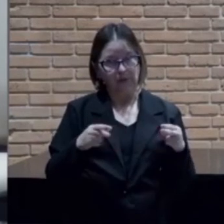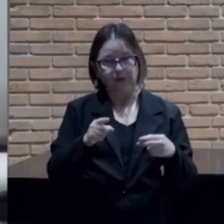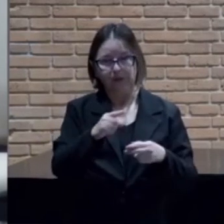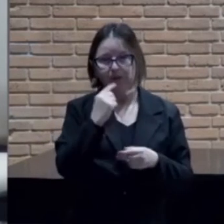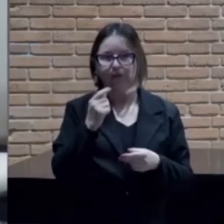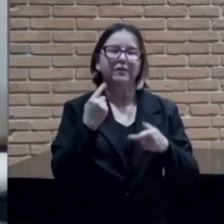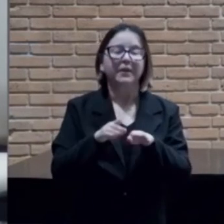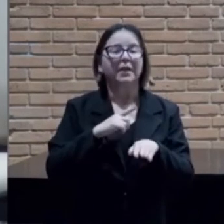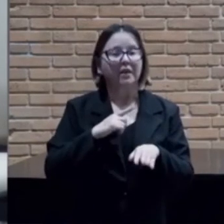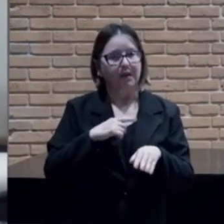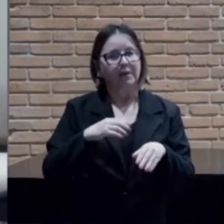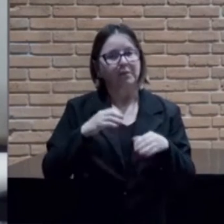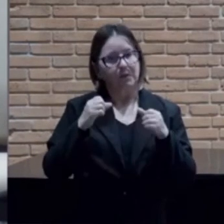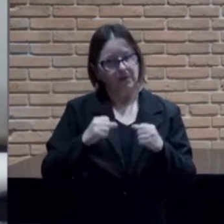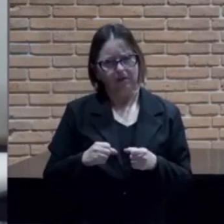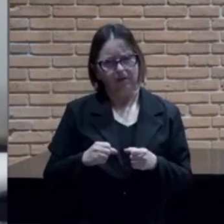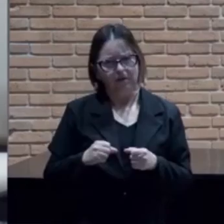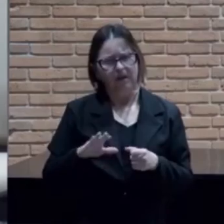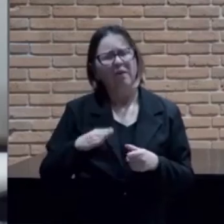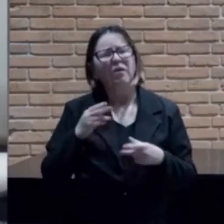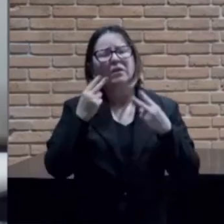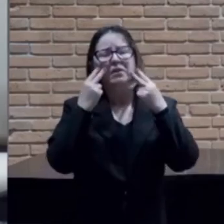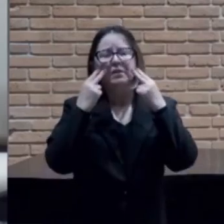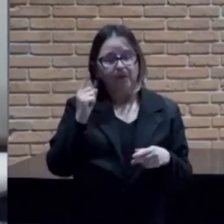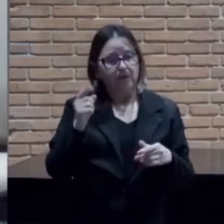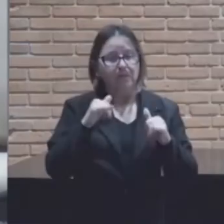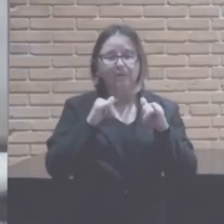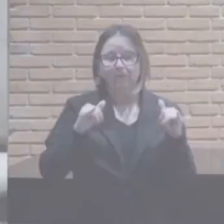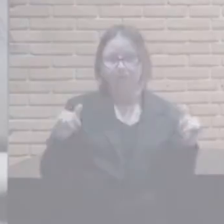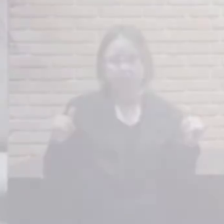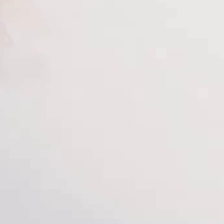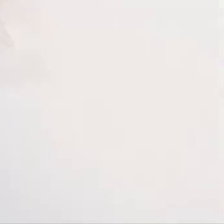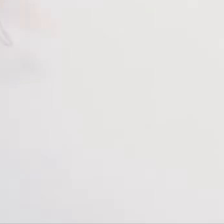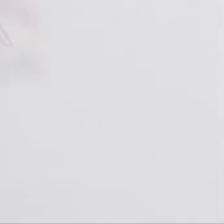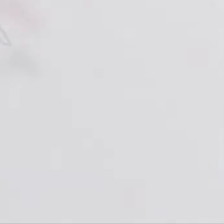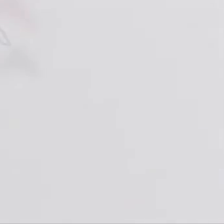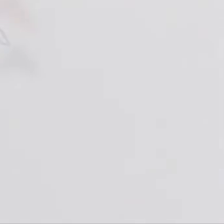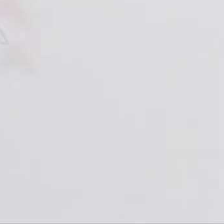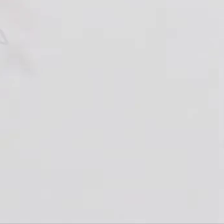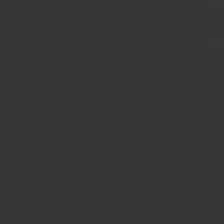diante desse mundo caído Qual o testemunho que a gente está dando Pense nisso